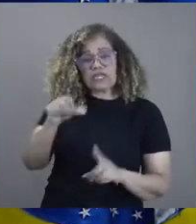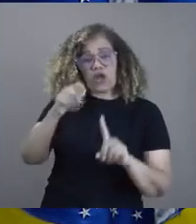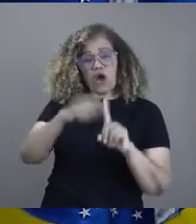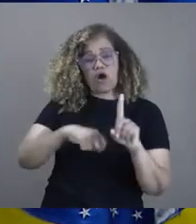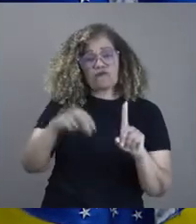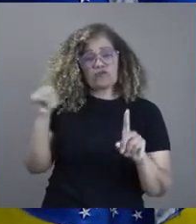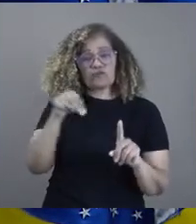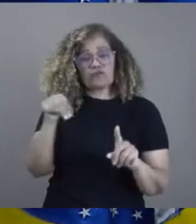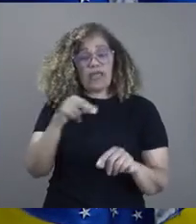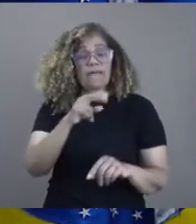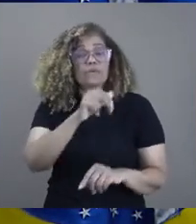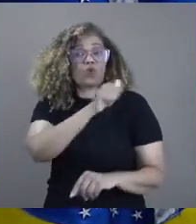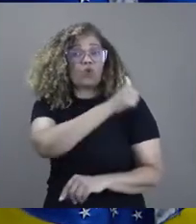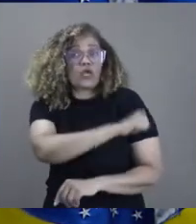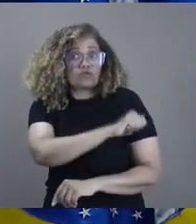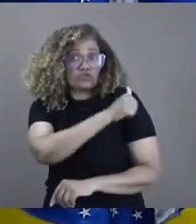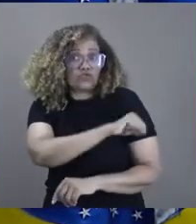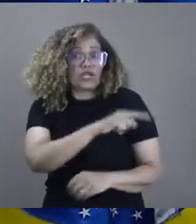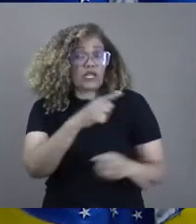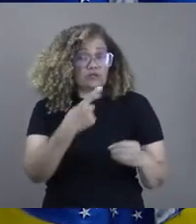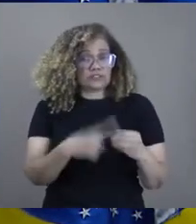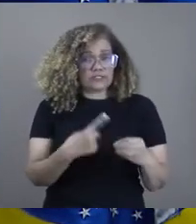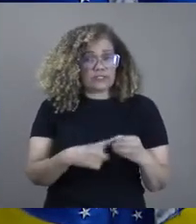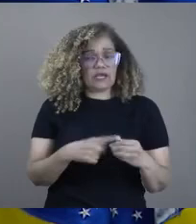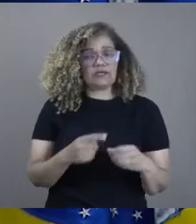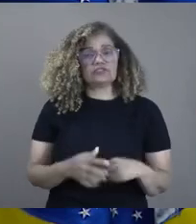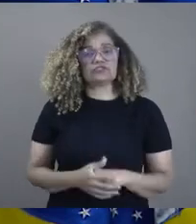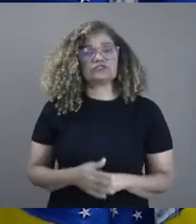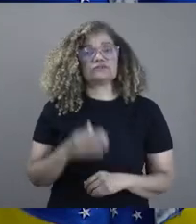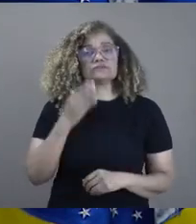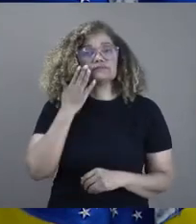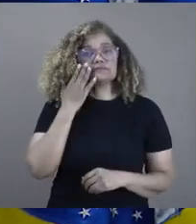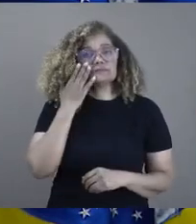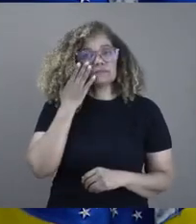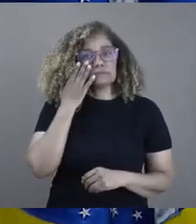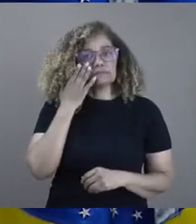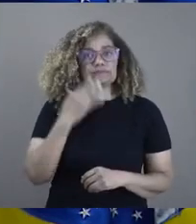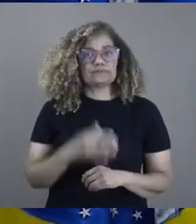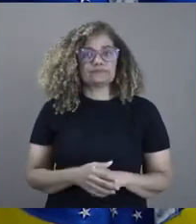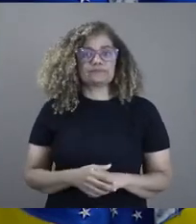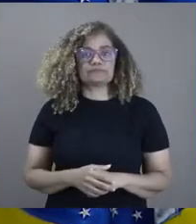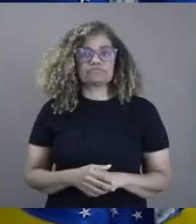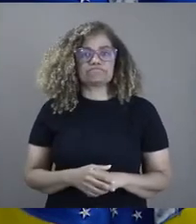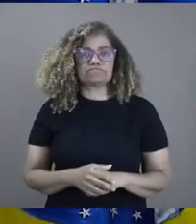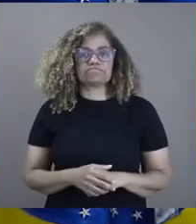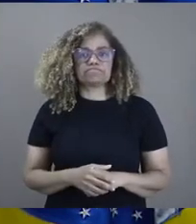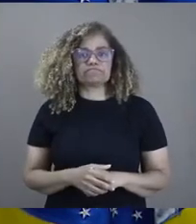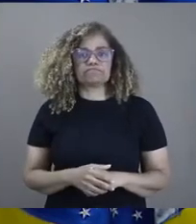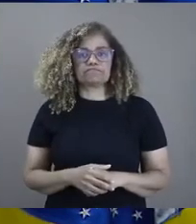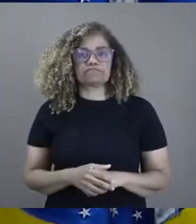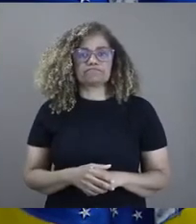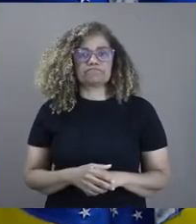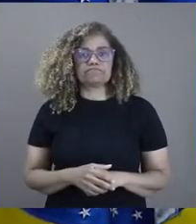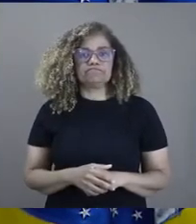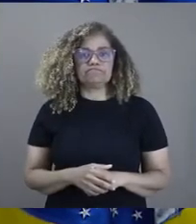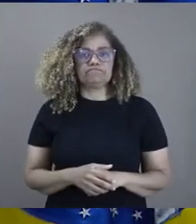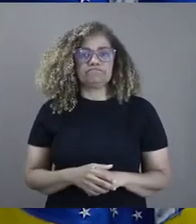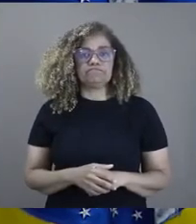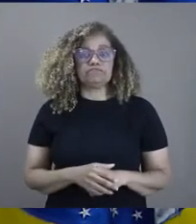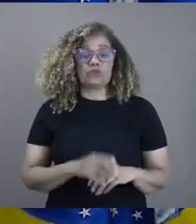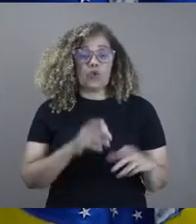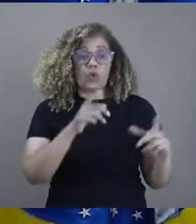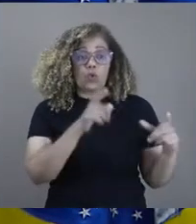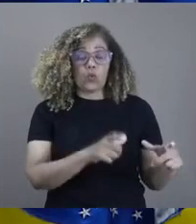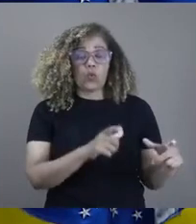no Rio de Janeiro um dos pontos culminantes da agenda